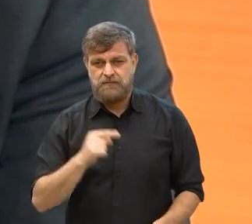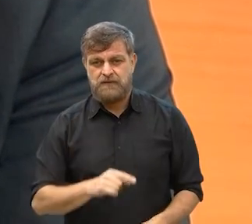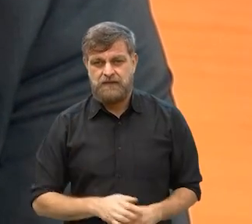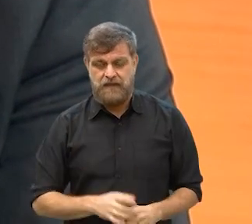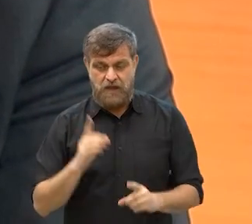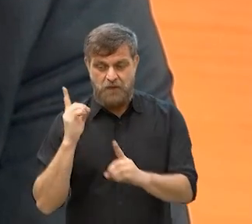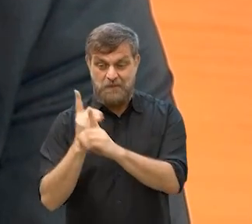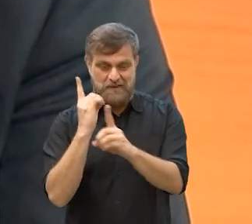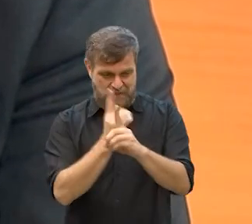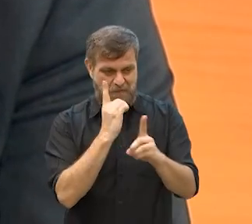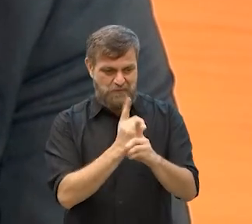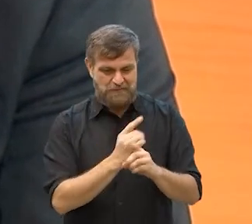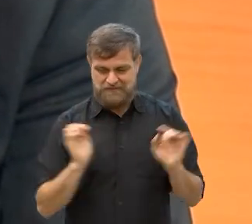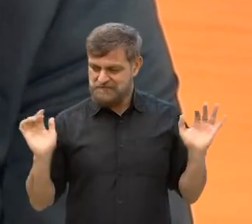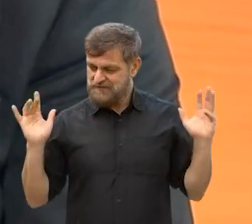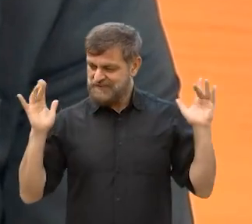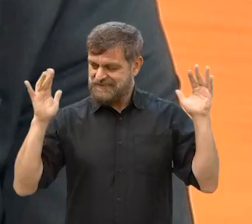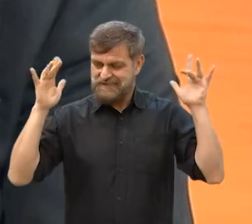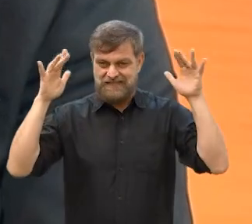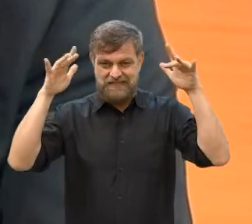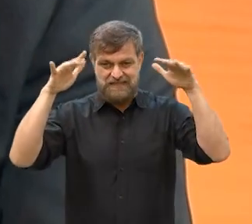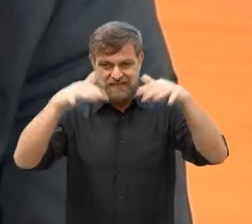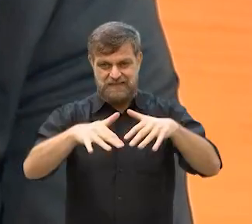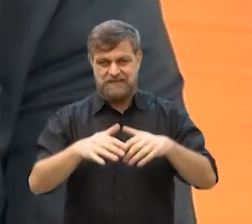ponto de encontro, né?